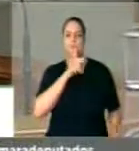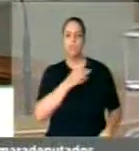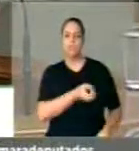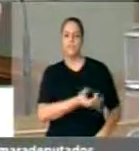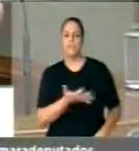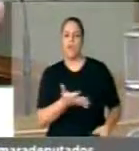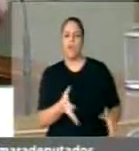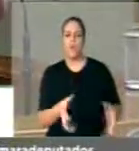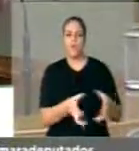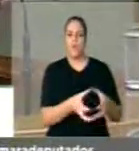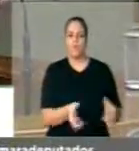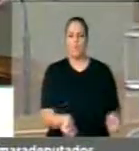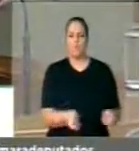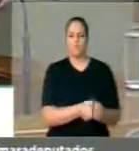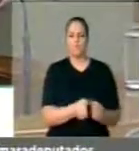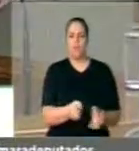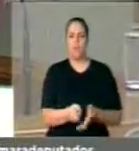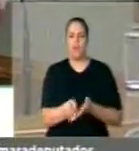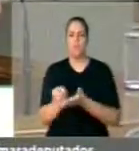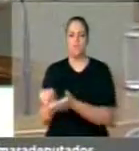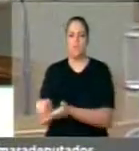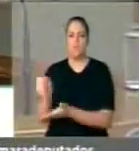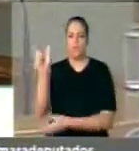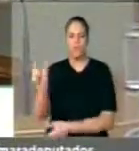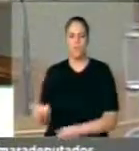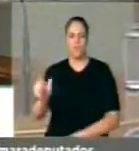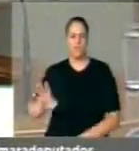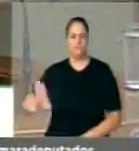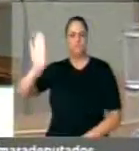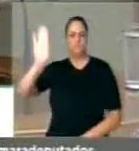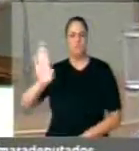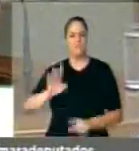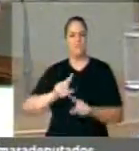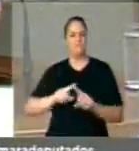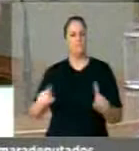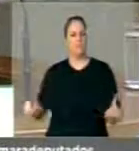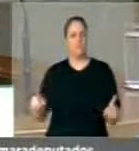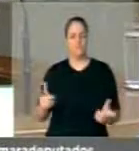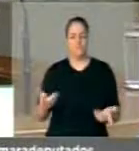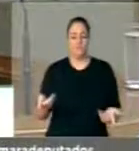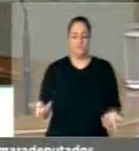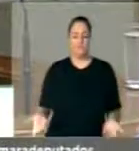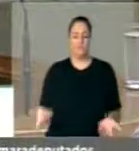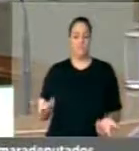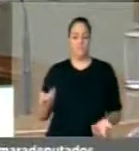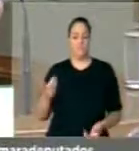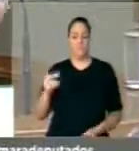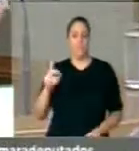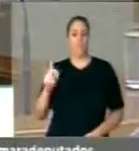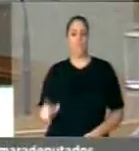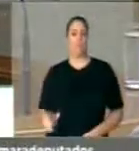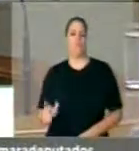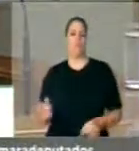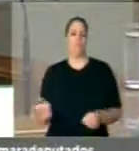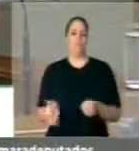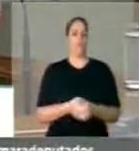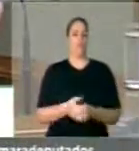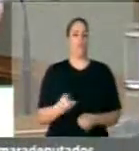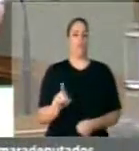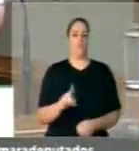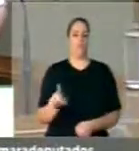determinadas candidaturas. Porém, não conseguem esconder as contradições